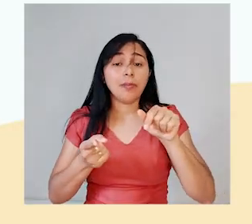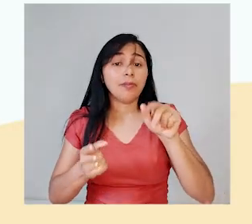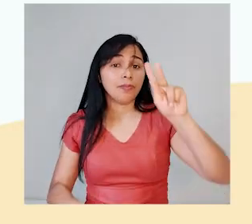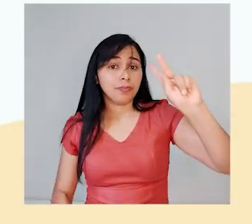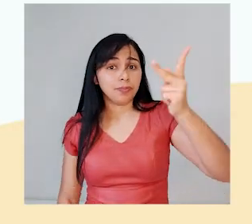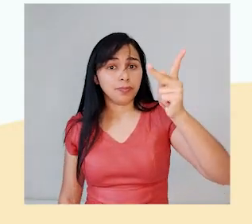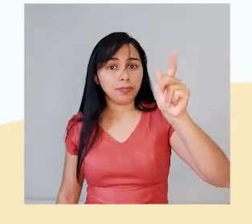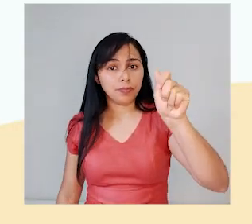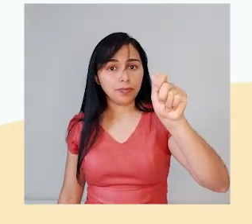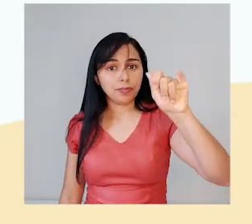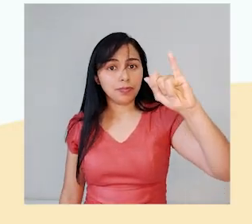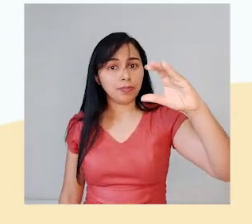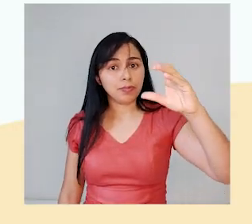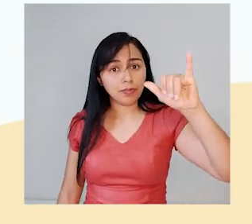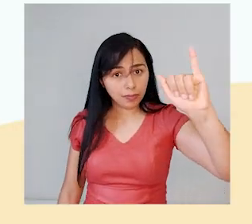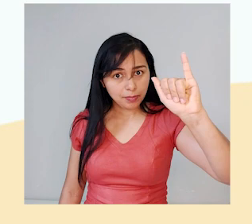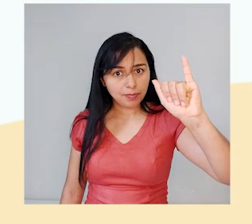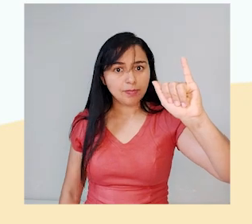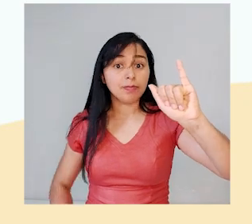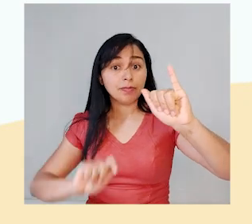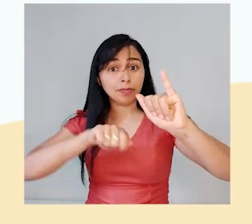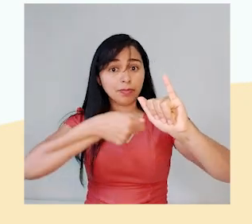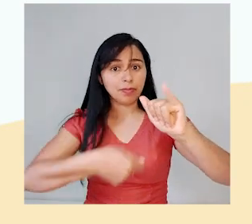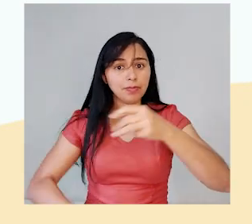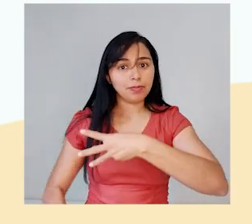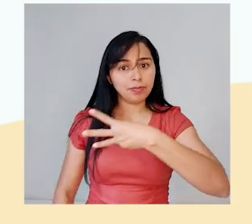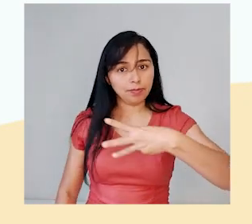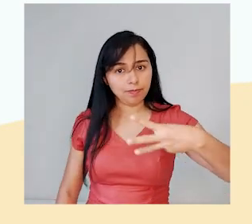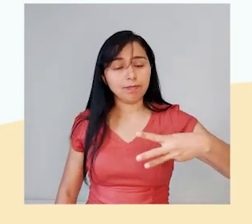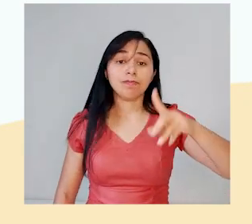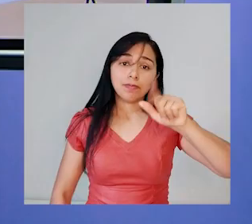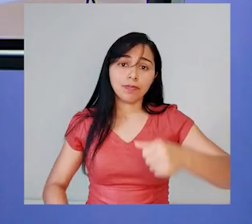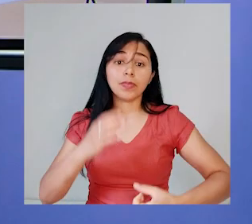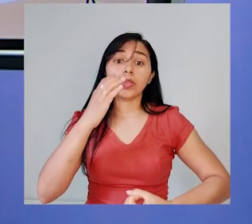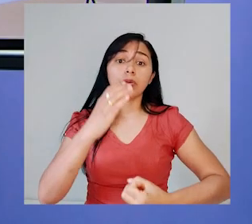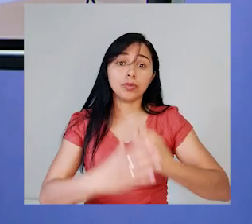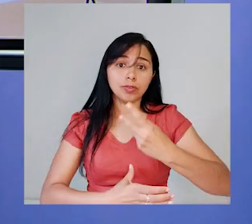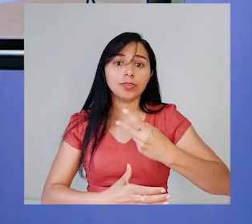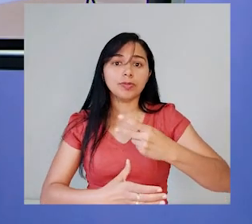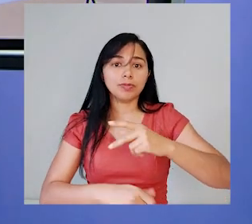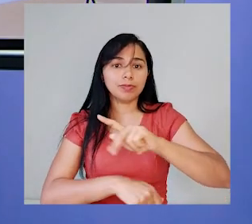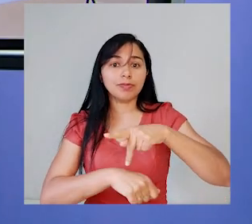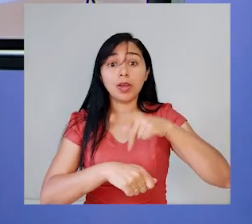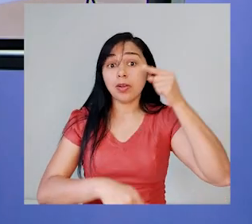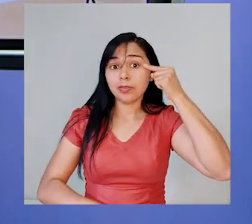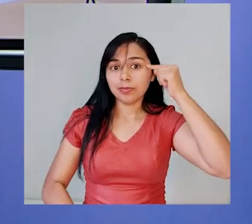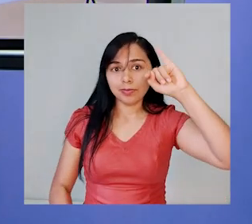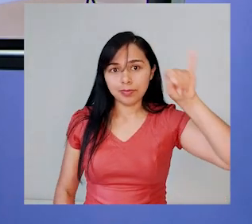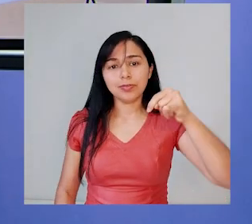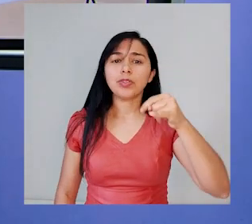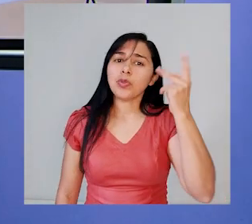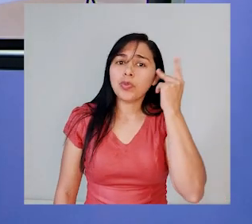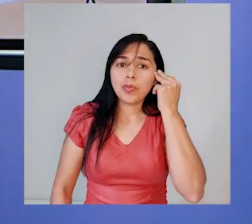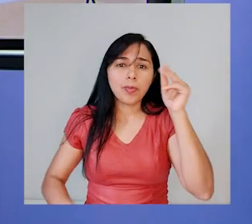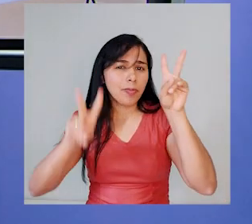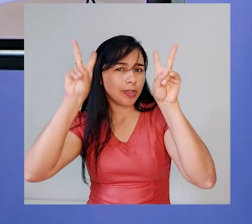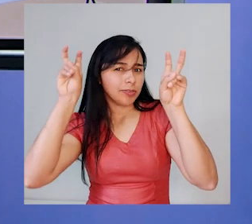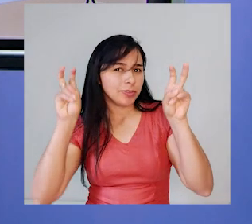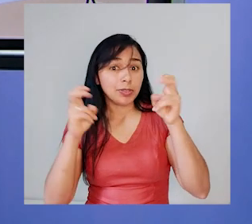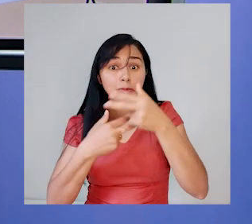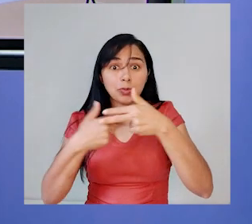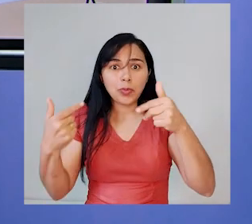japonesa e que fala basicamente de algum elemento da natureza. O outro poema que eu trouxe para vocês é o Soneto